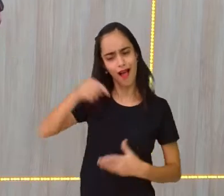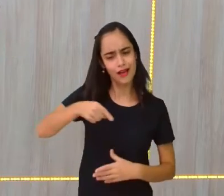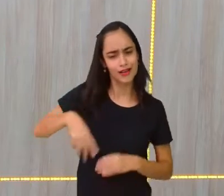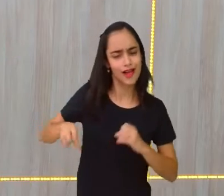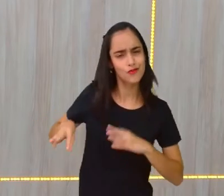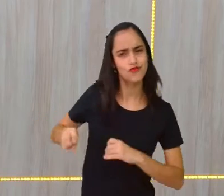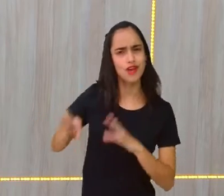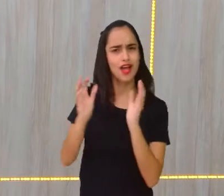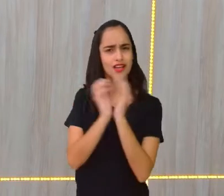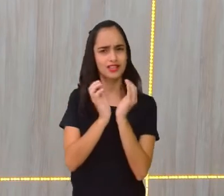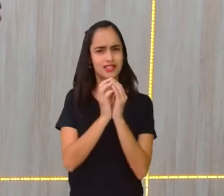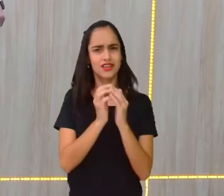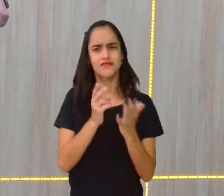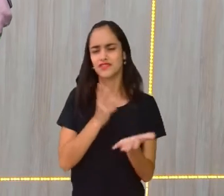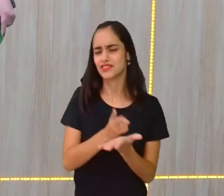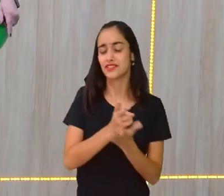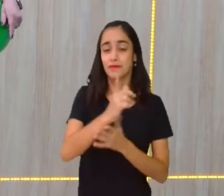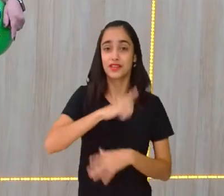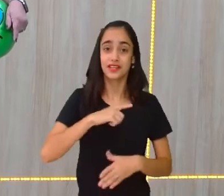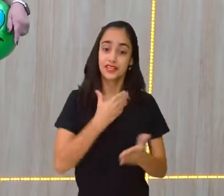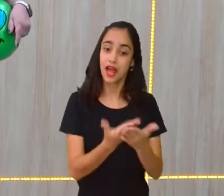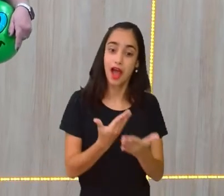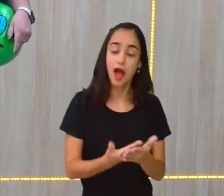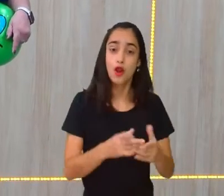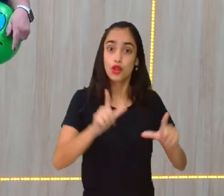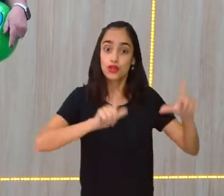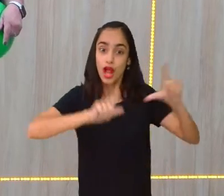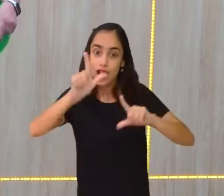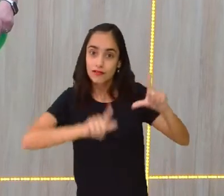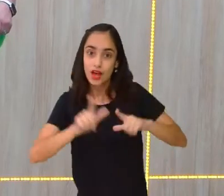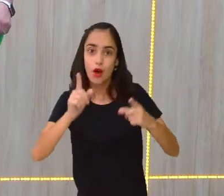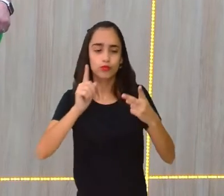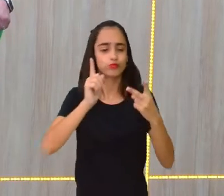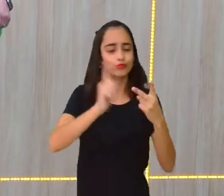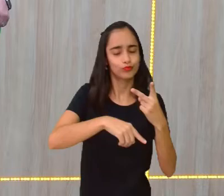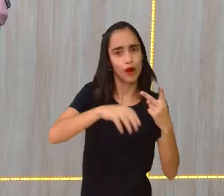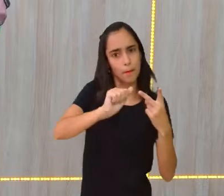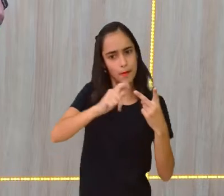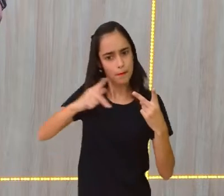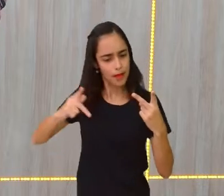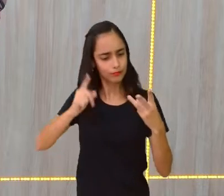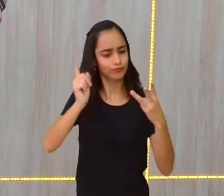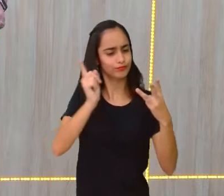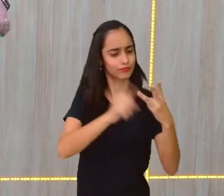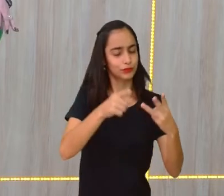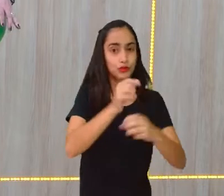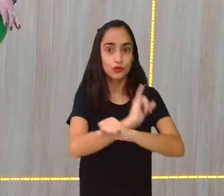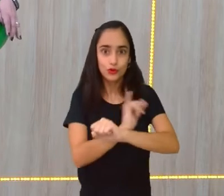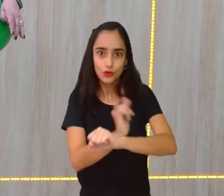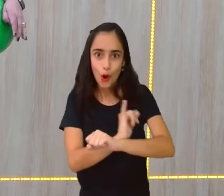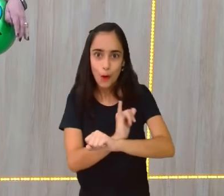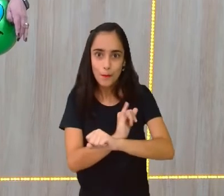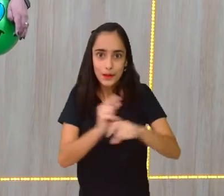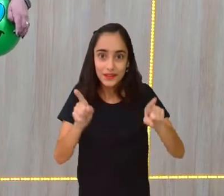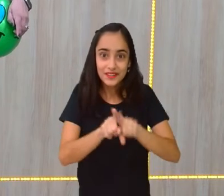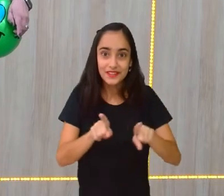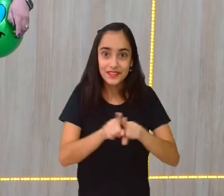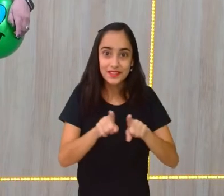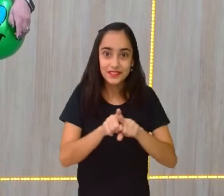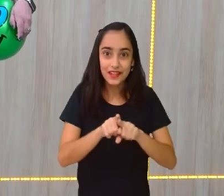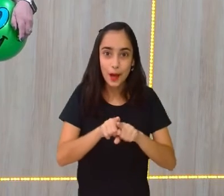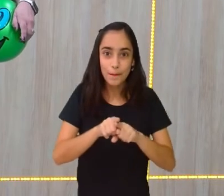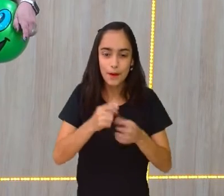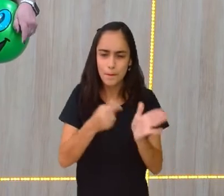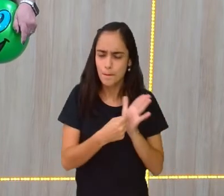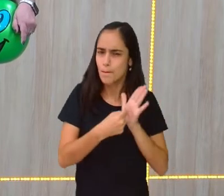pela TV, pelo aplicativo e pelo YouTube, a nossa aula também mostrando o interesse que todos participem.